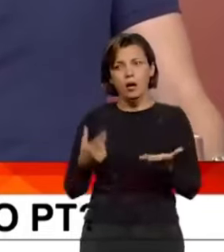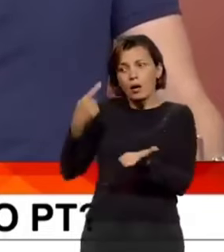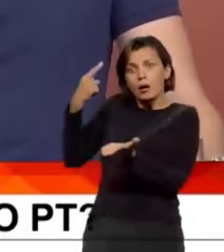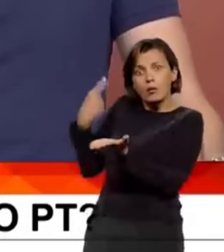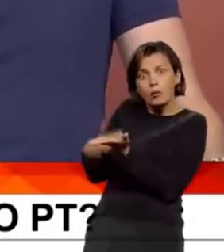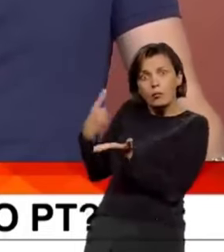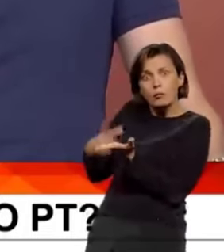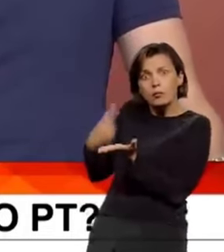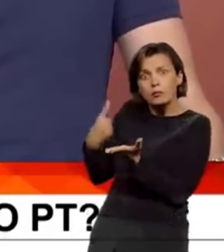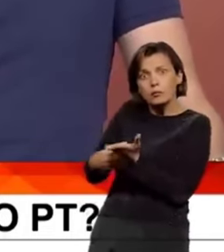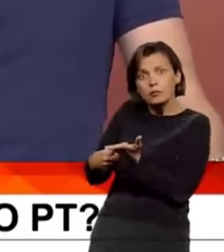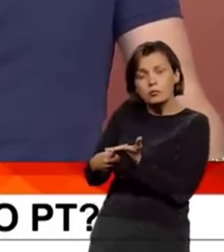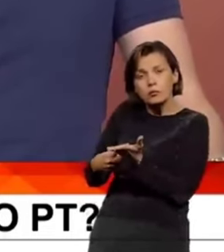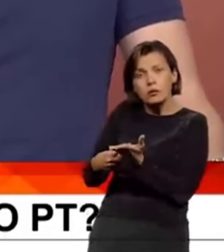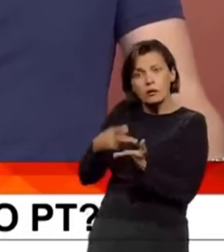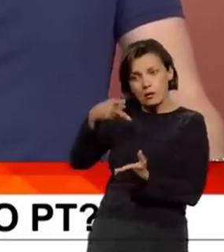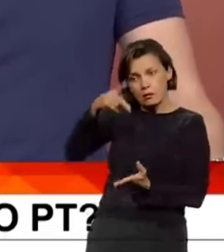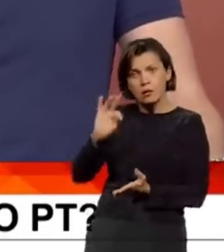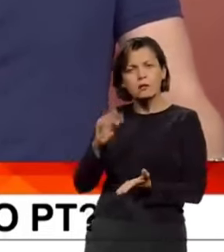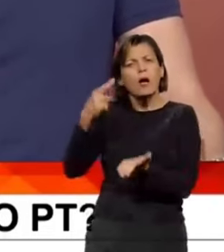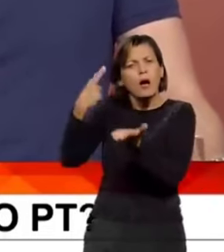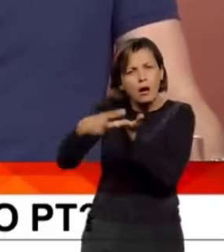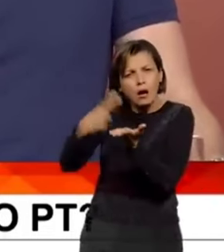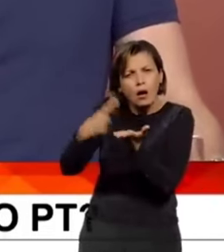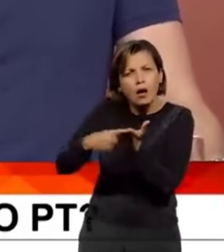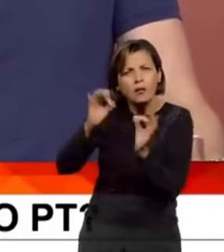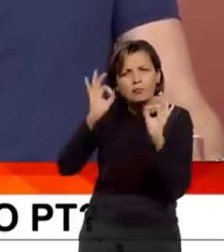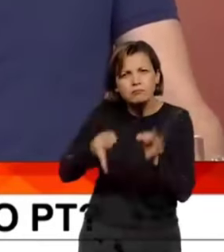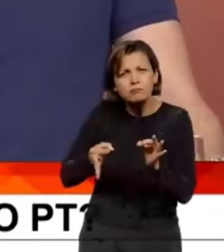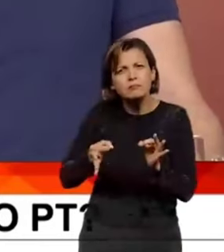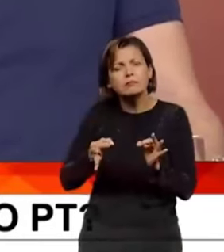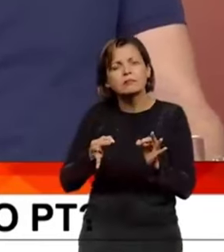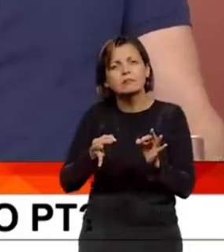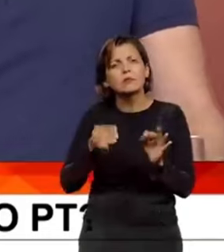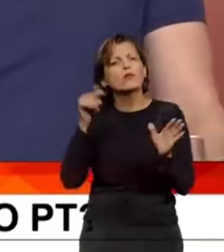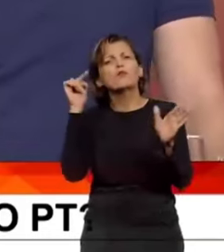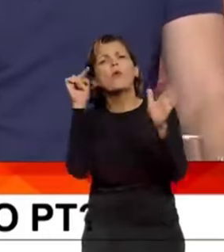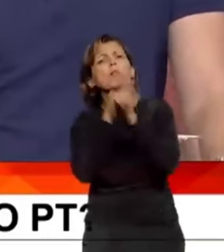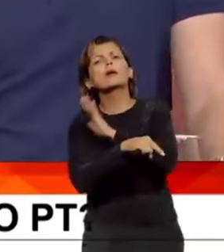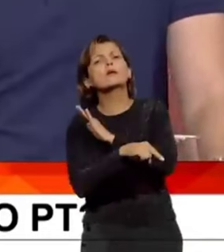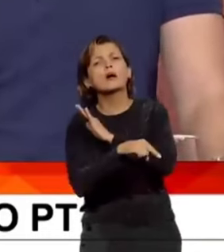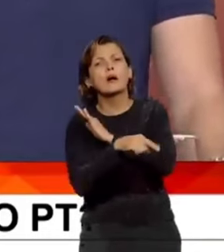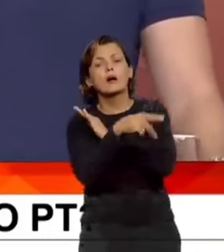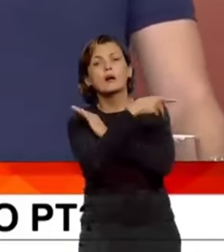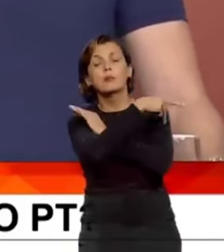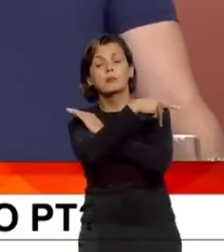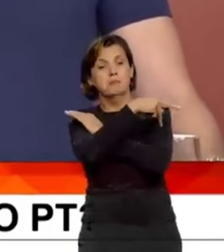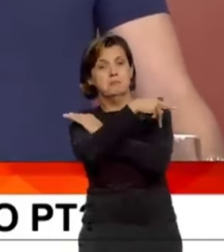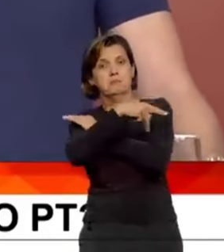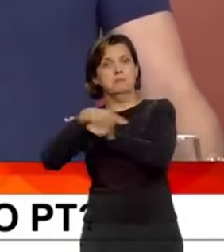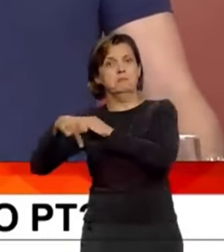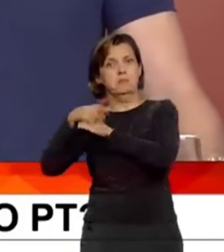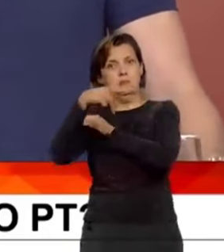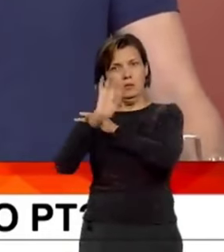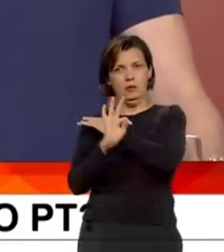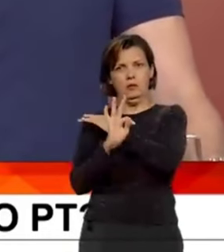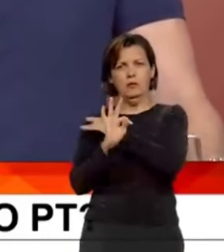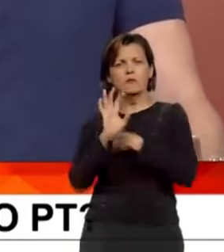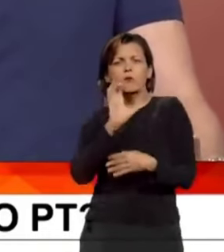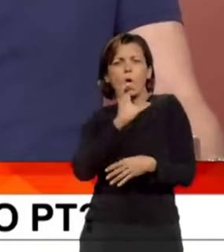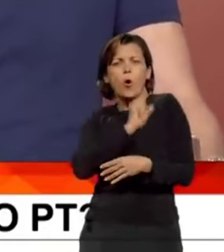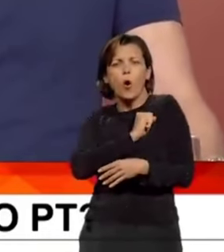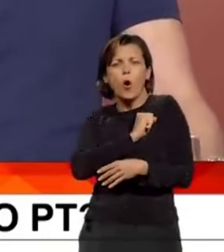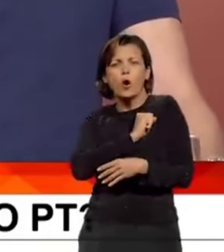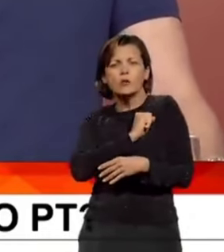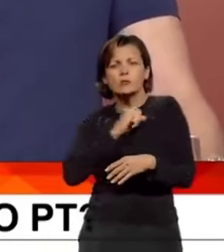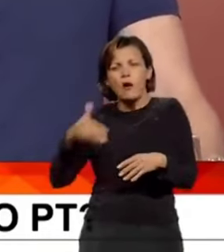realmente tivesse algum compromisso com o povo brasileiro se o PT tivesse compromisso com o povo até fácil Pergunta para o presidente aí do PT se realmente